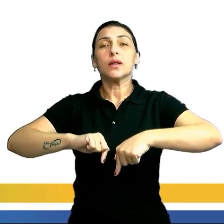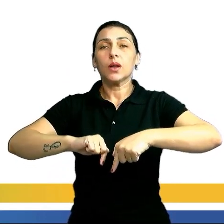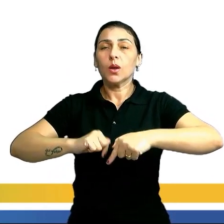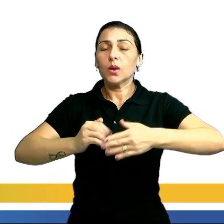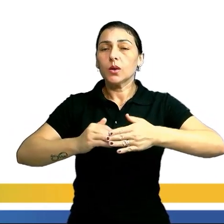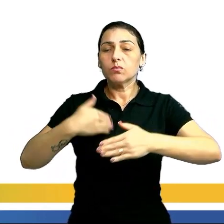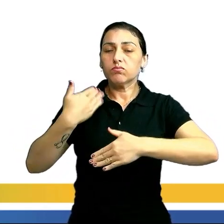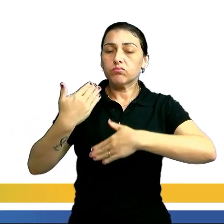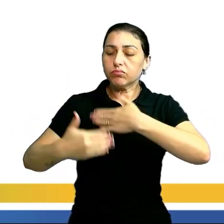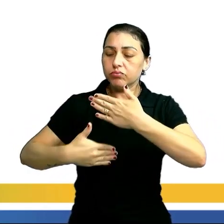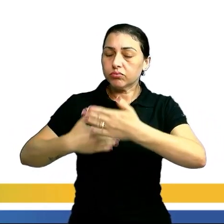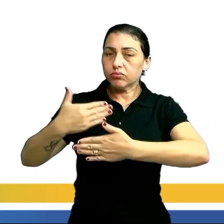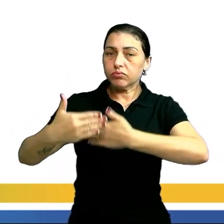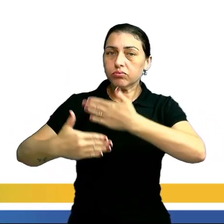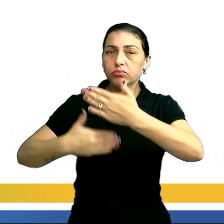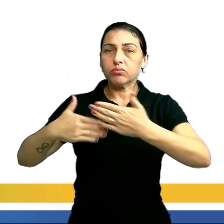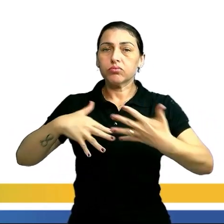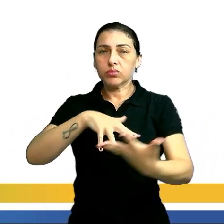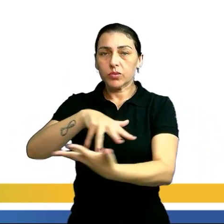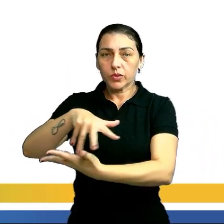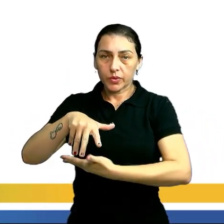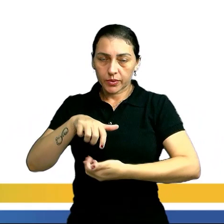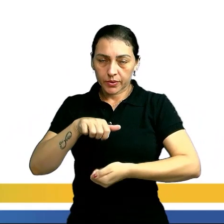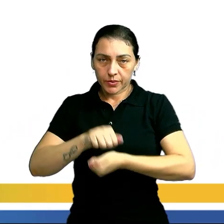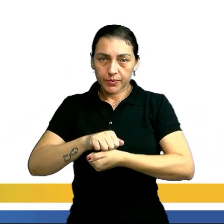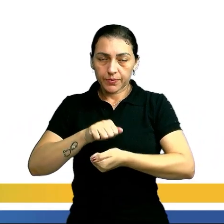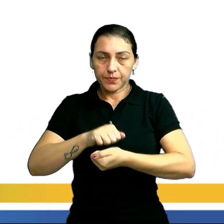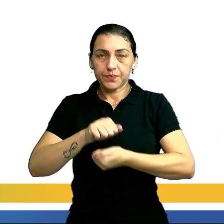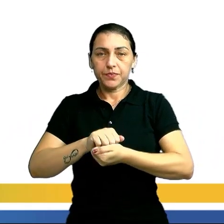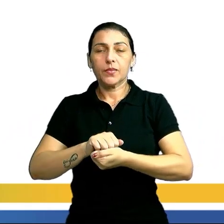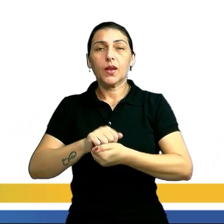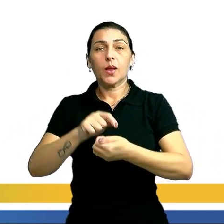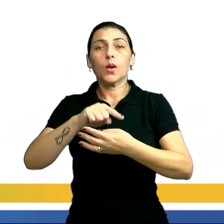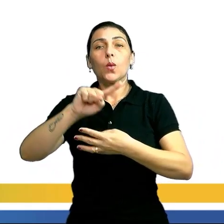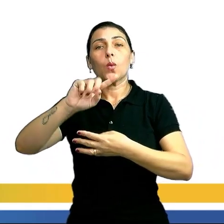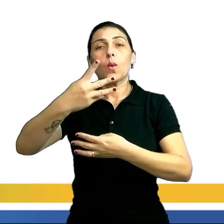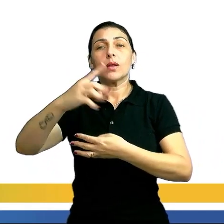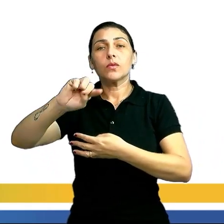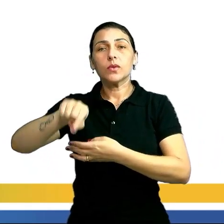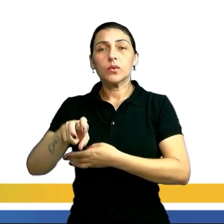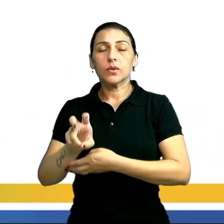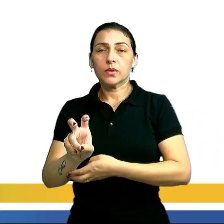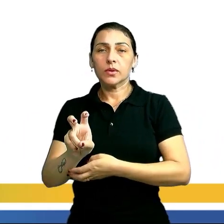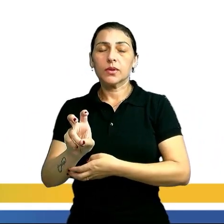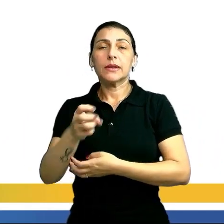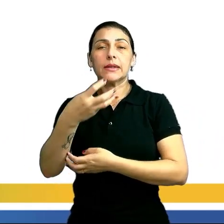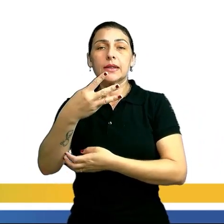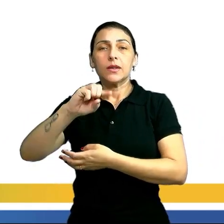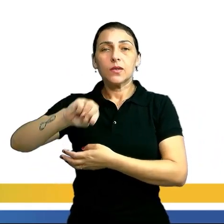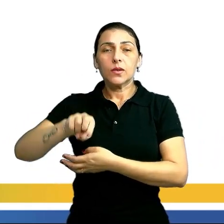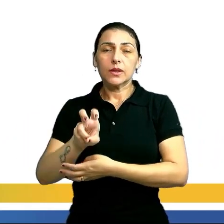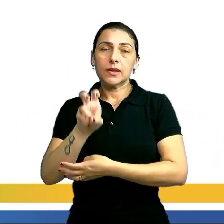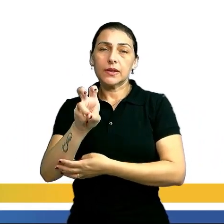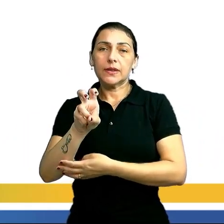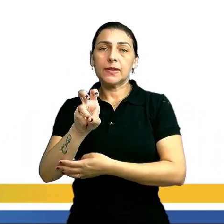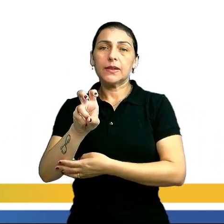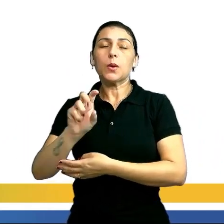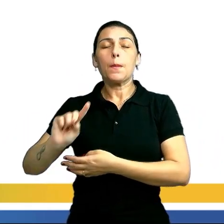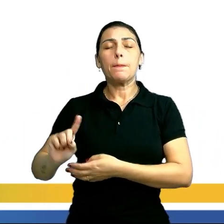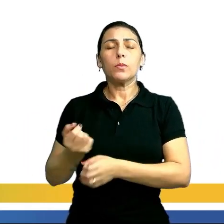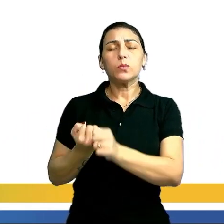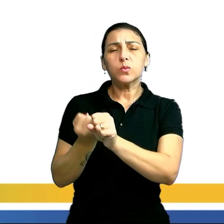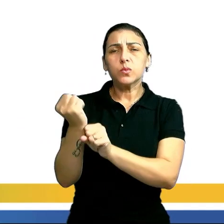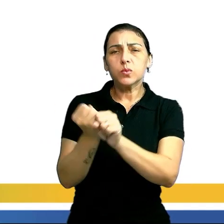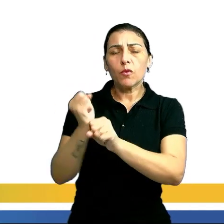existência da Terra, ok? Então, entre 4,5 e 3,5 bilhões de